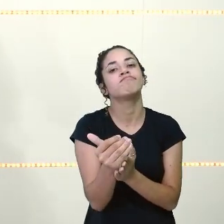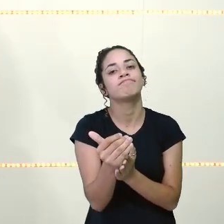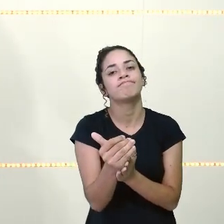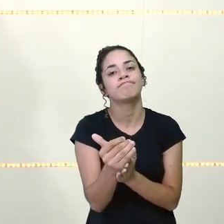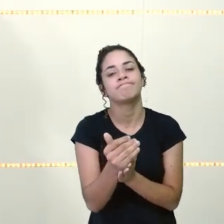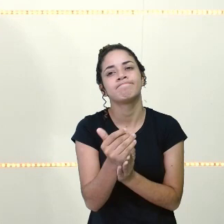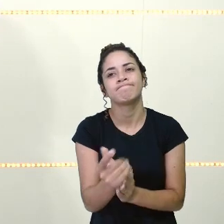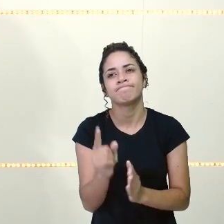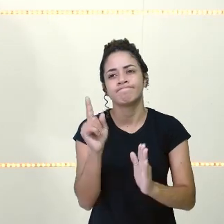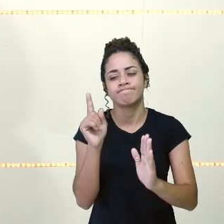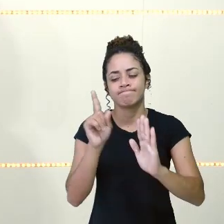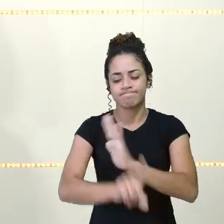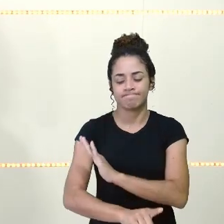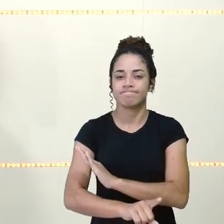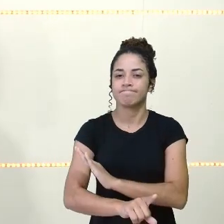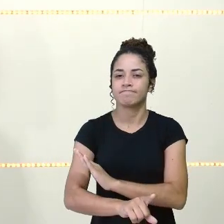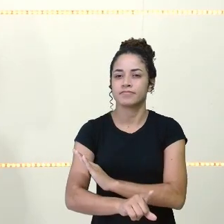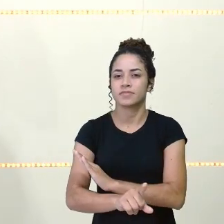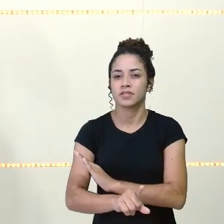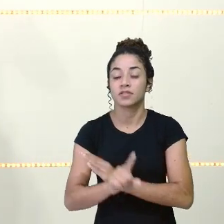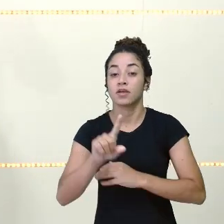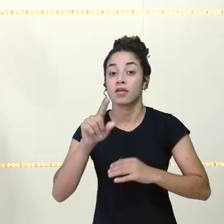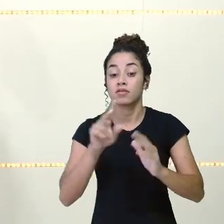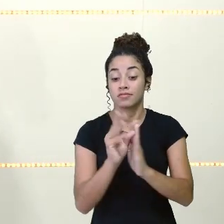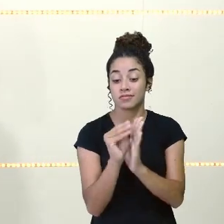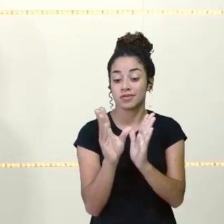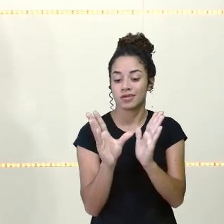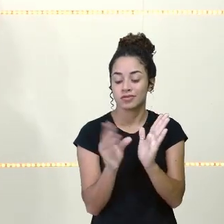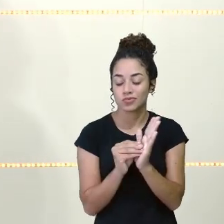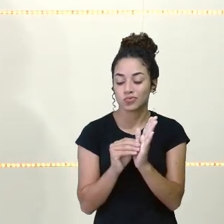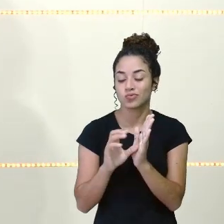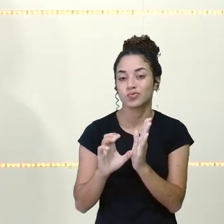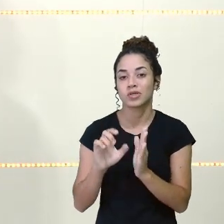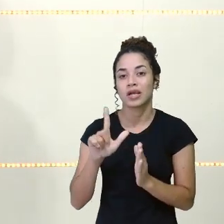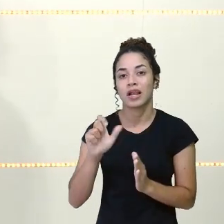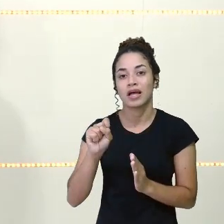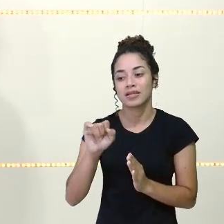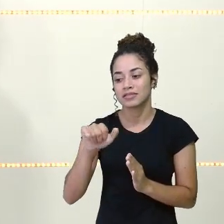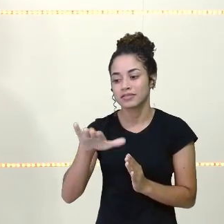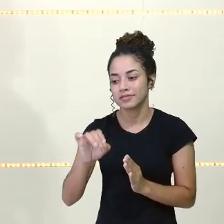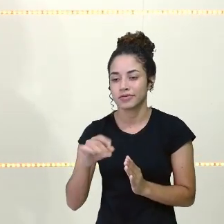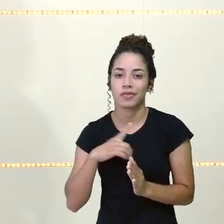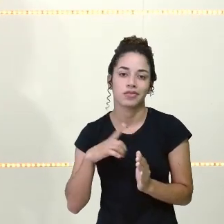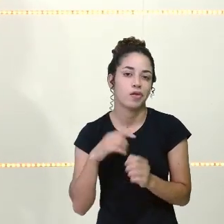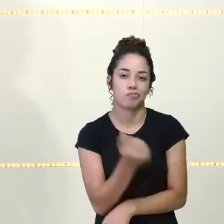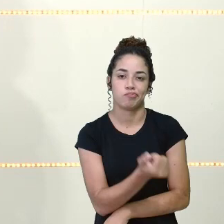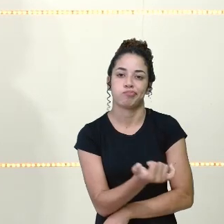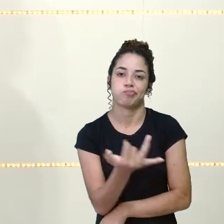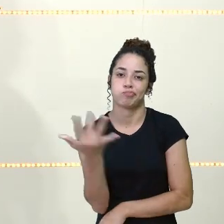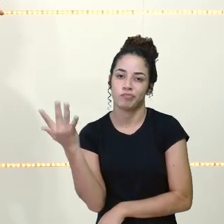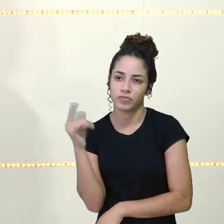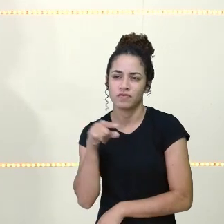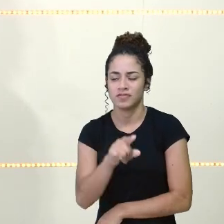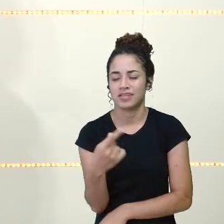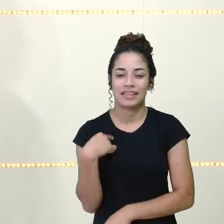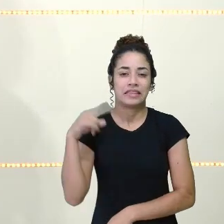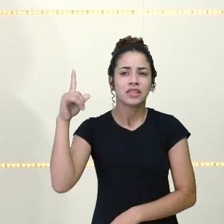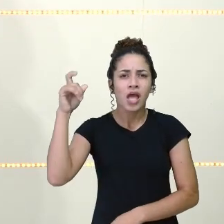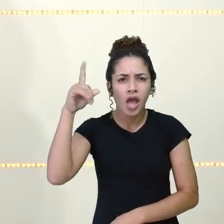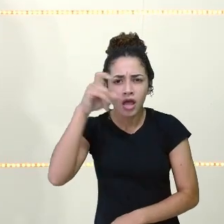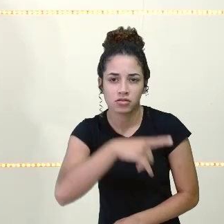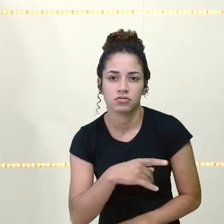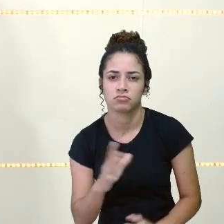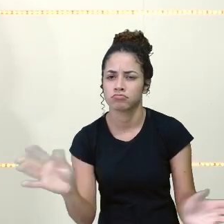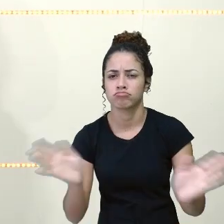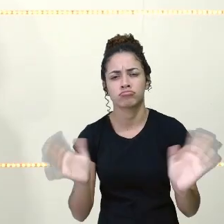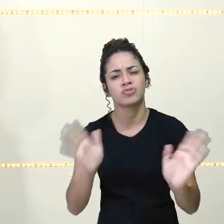questão clássica, de um assunto clássico também, que vocês já não têm dificuldade, porque a gente